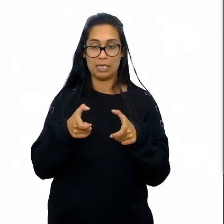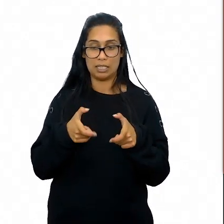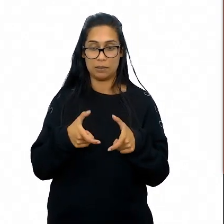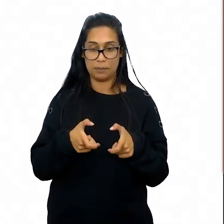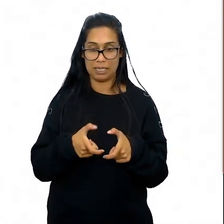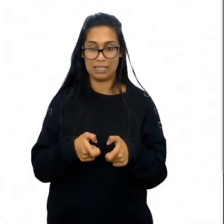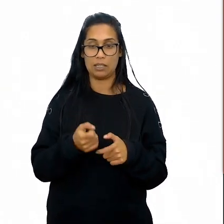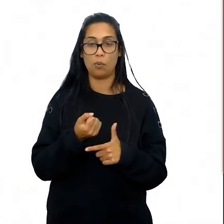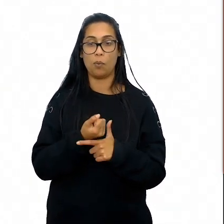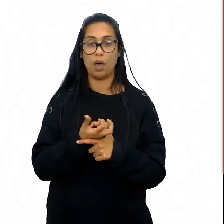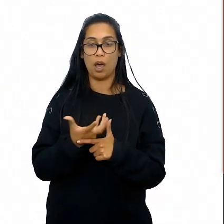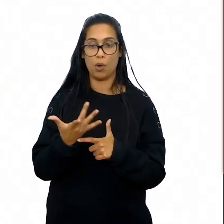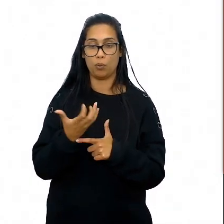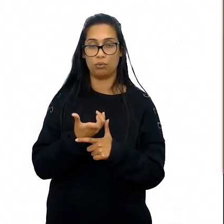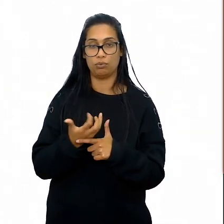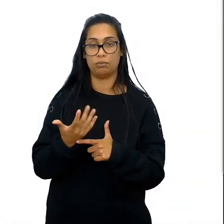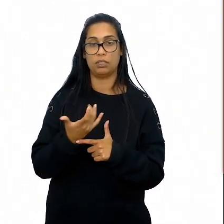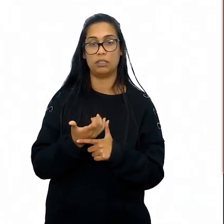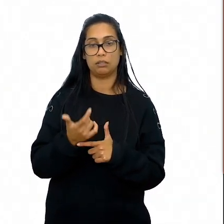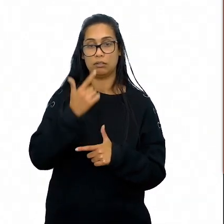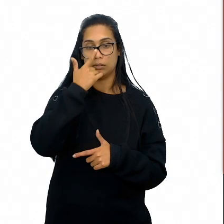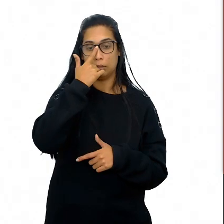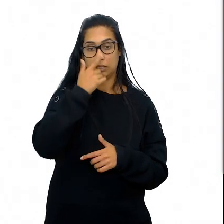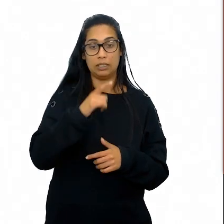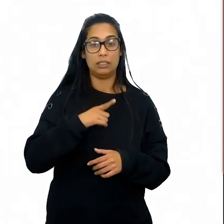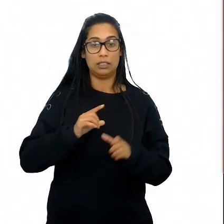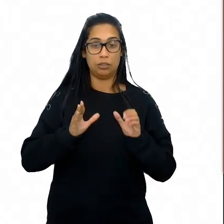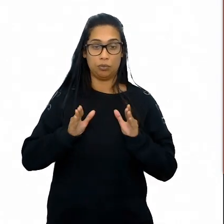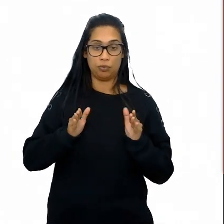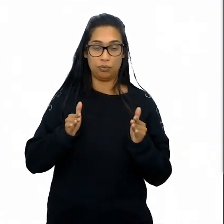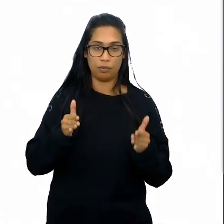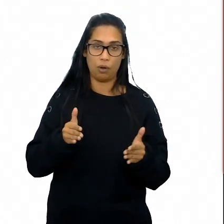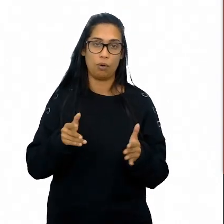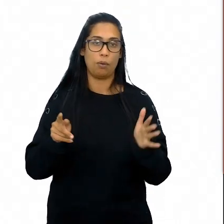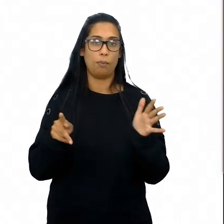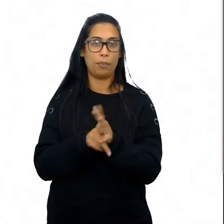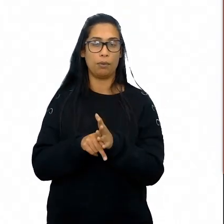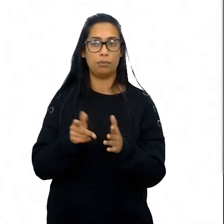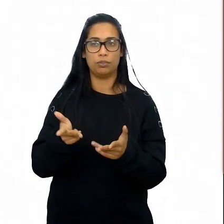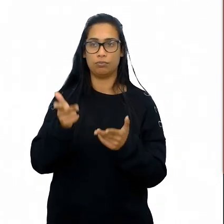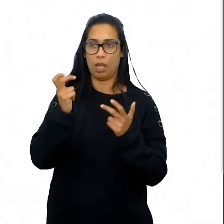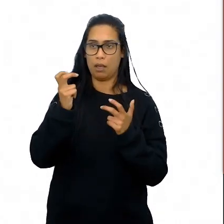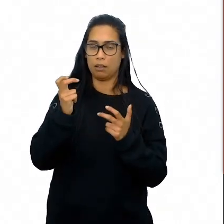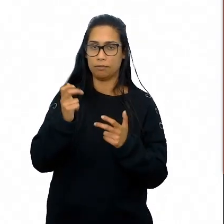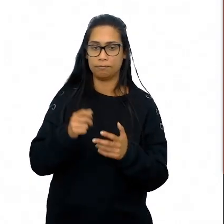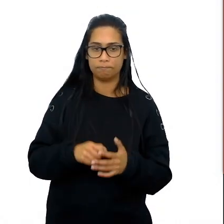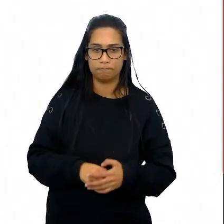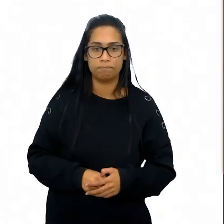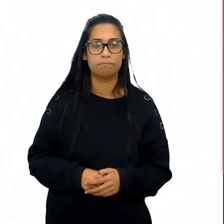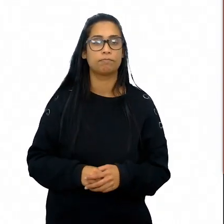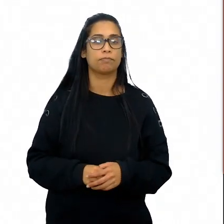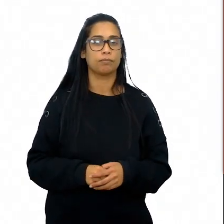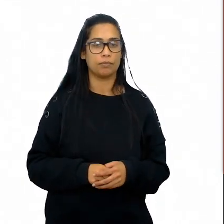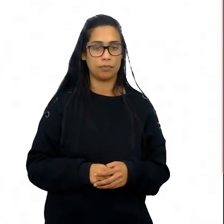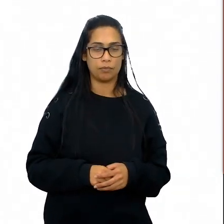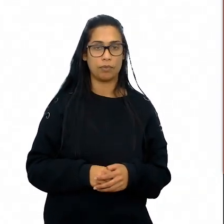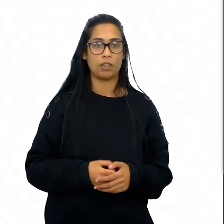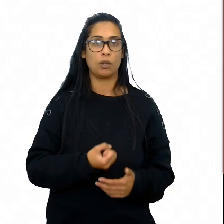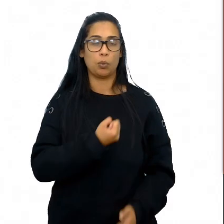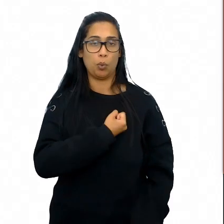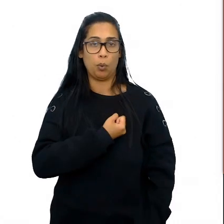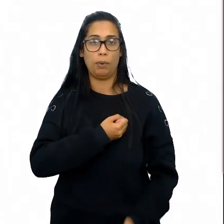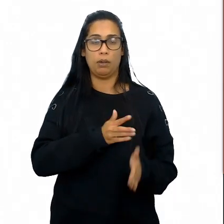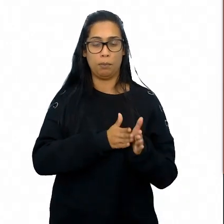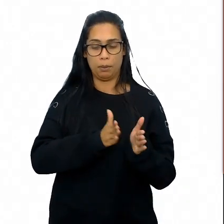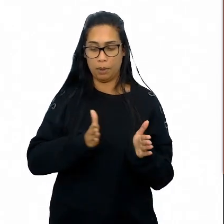Aproveitando né E caminhando numa perspectiva de identificação de regularidade de uma sequência numérica